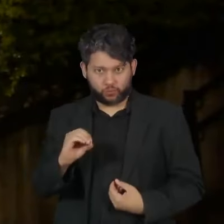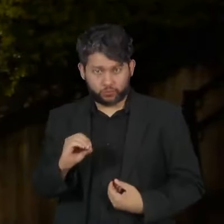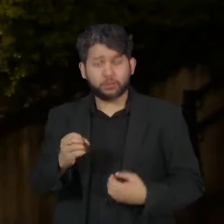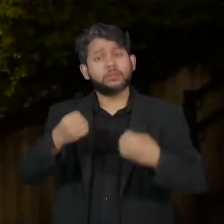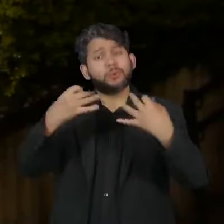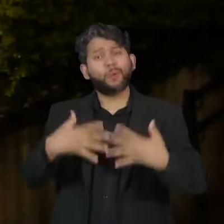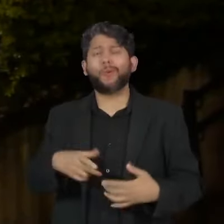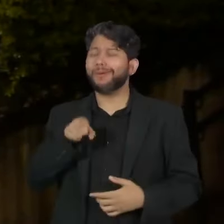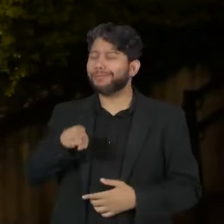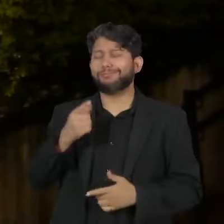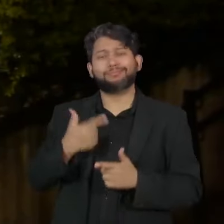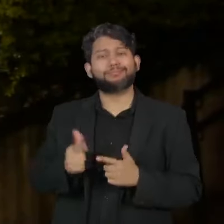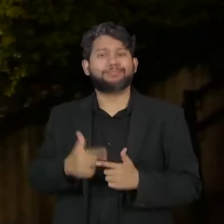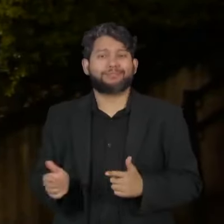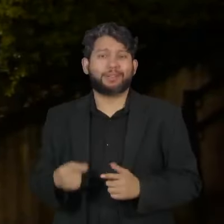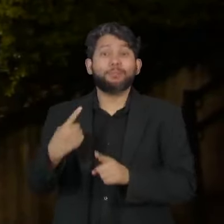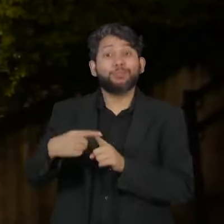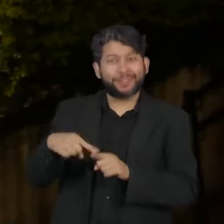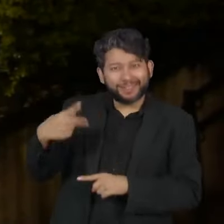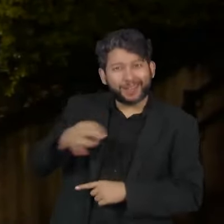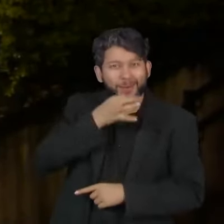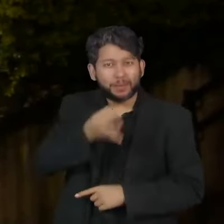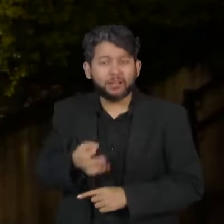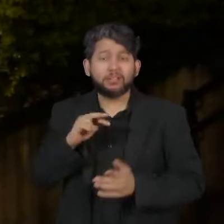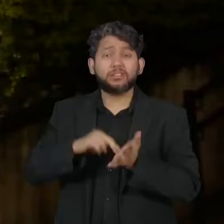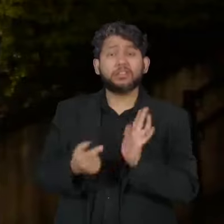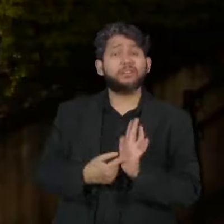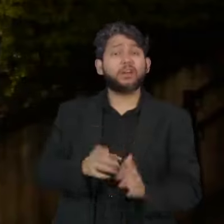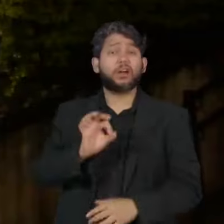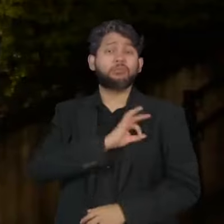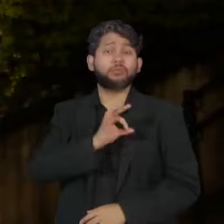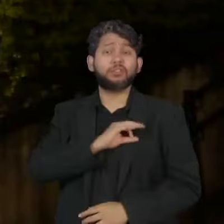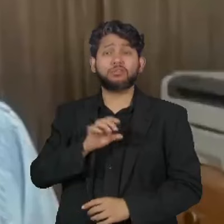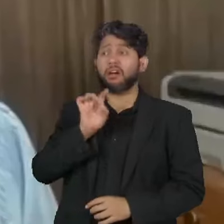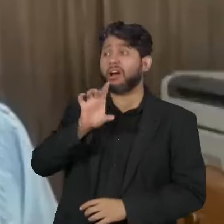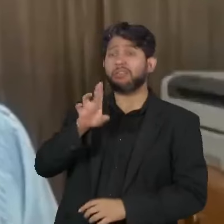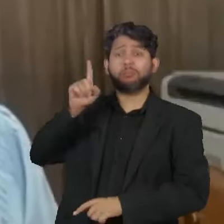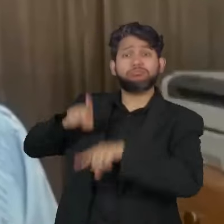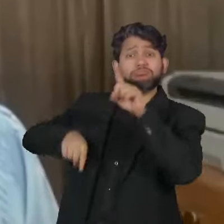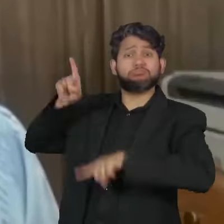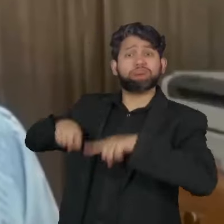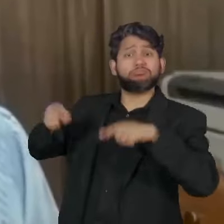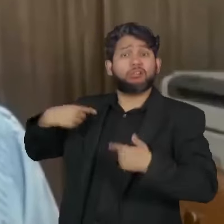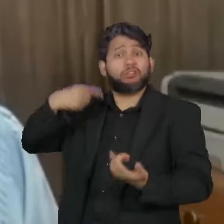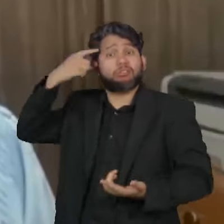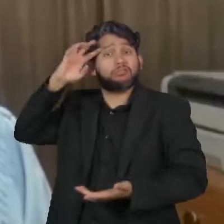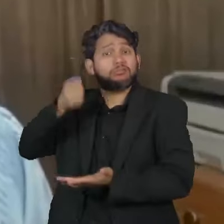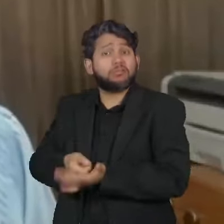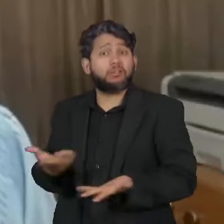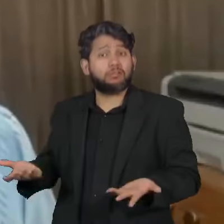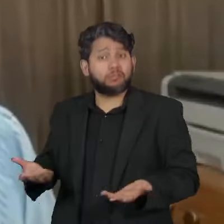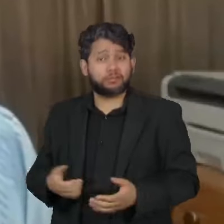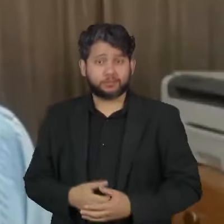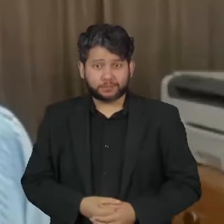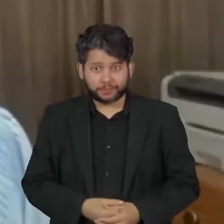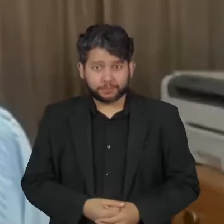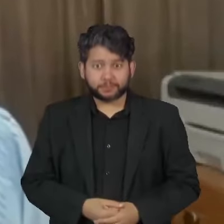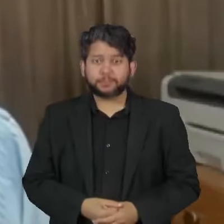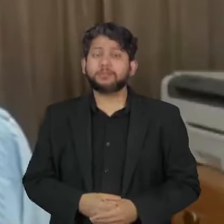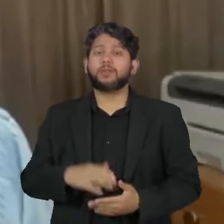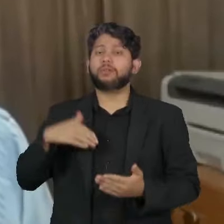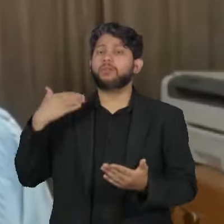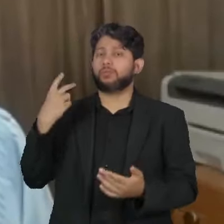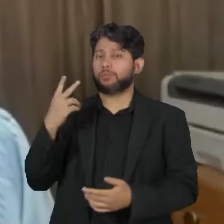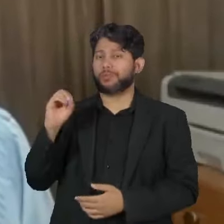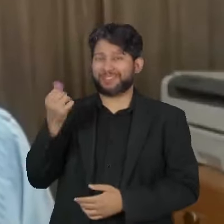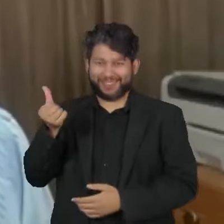um problema, porque, na visão dele, gera critérios discriminatórios. De 2006 para cá, essa definição